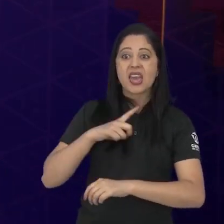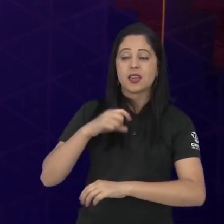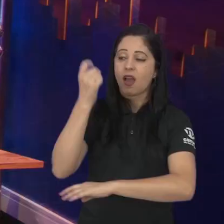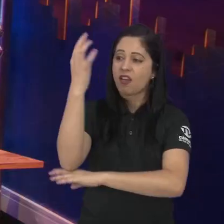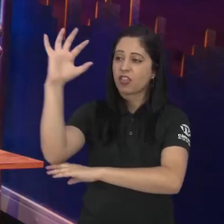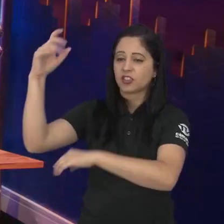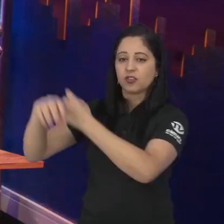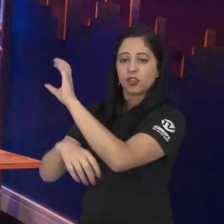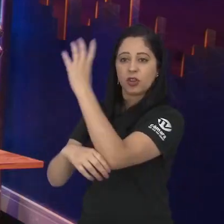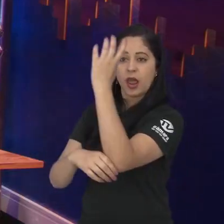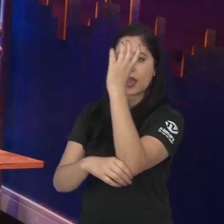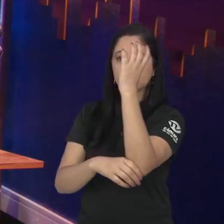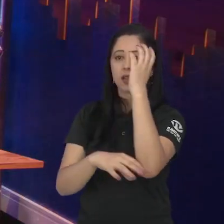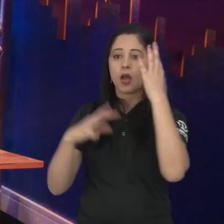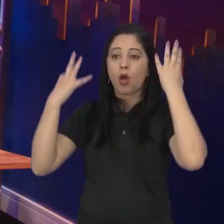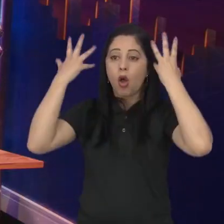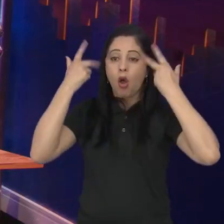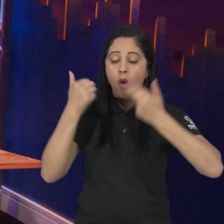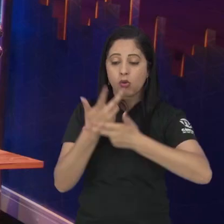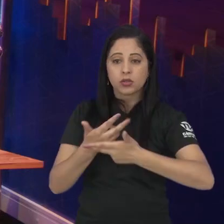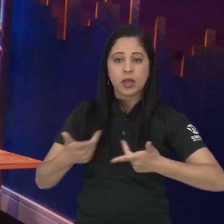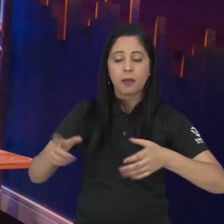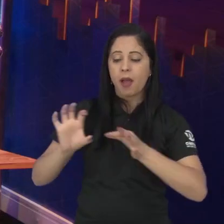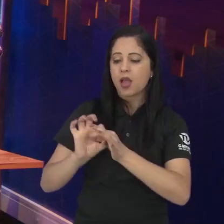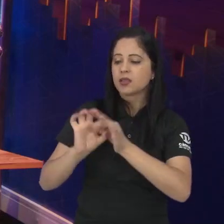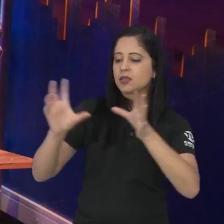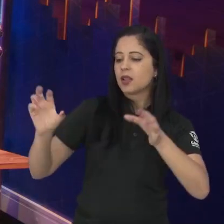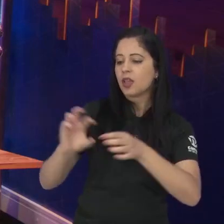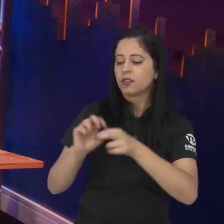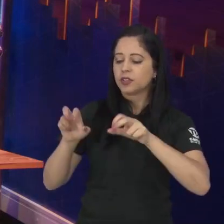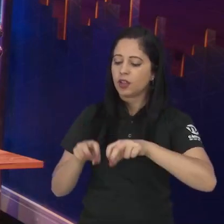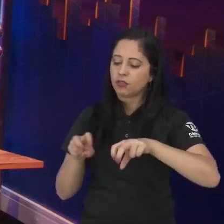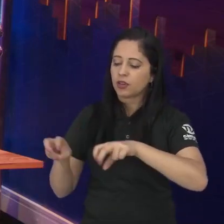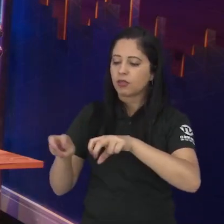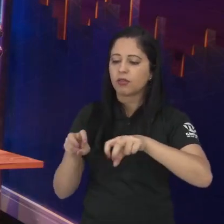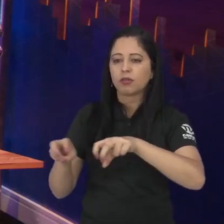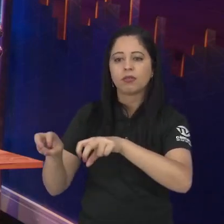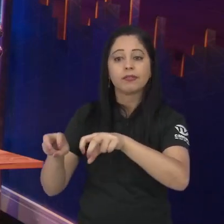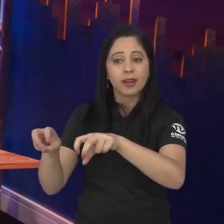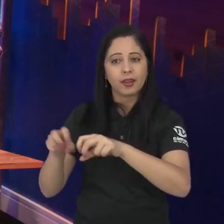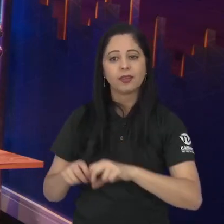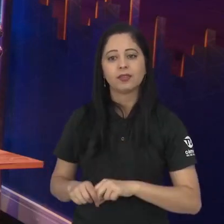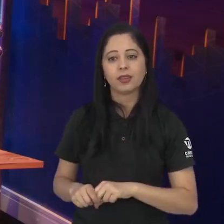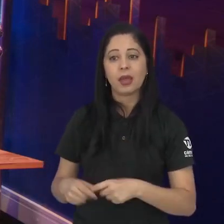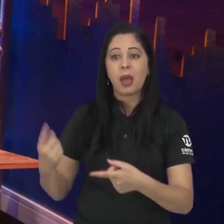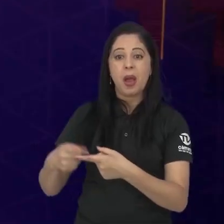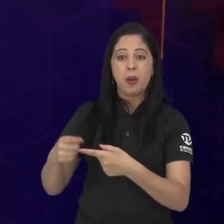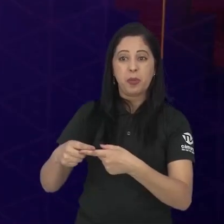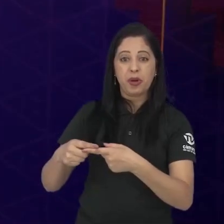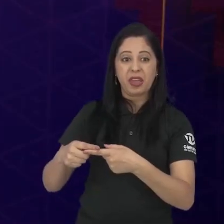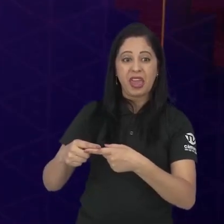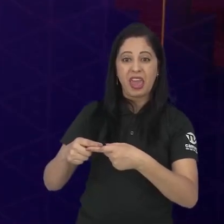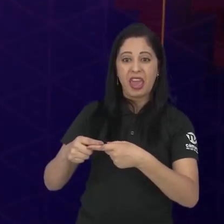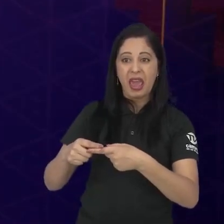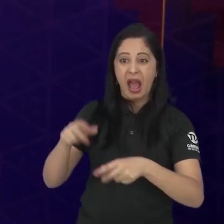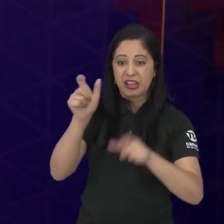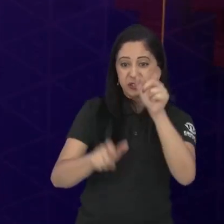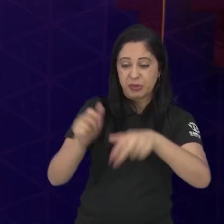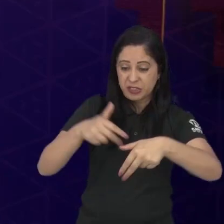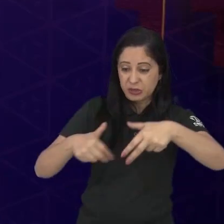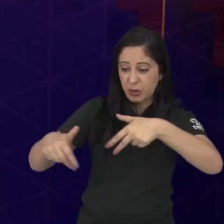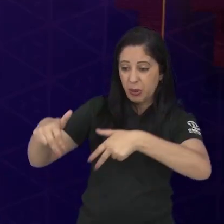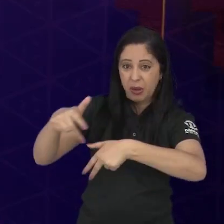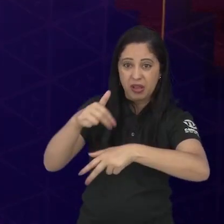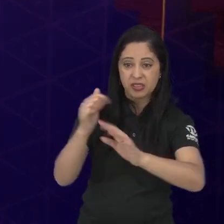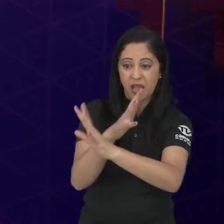a sair, né, e andar pelas cidades e tal, e porque não tinha ninguém na rua, eles começaram